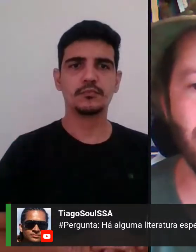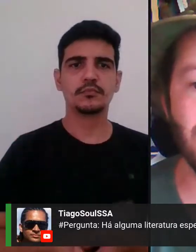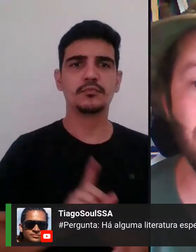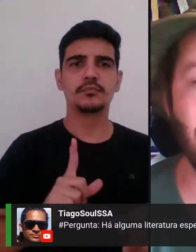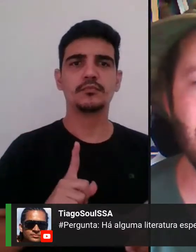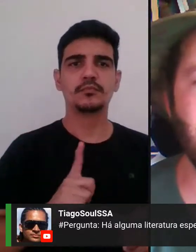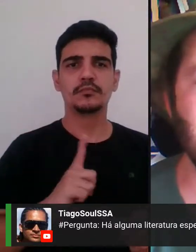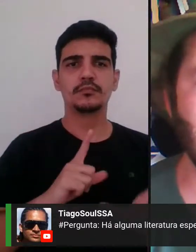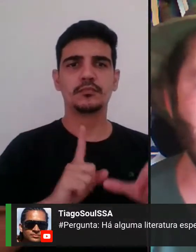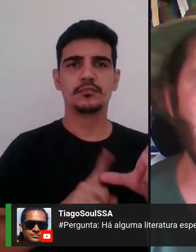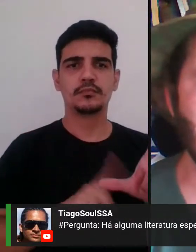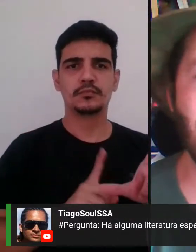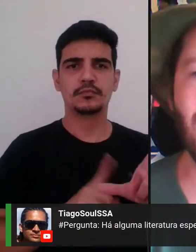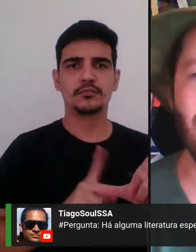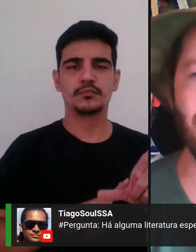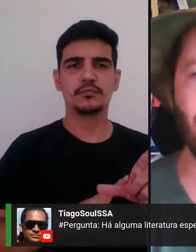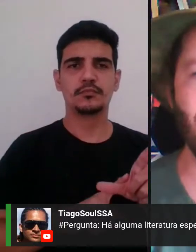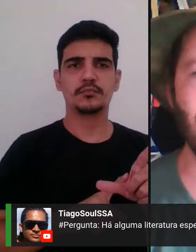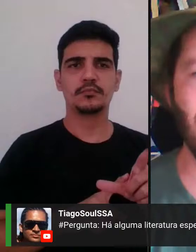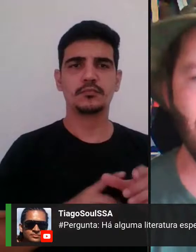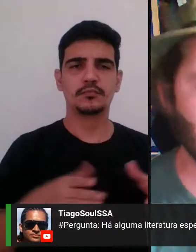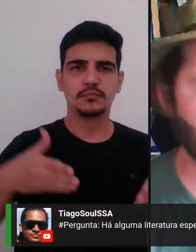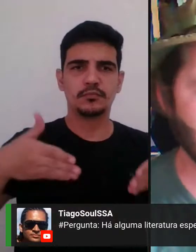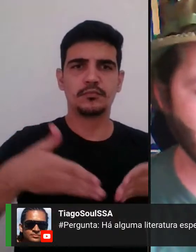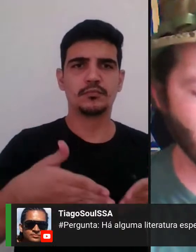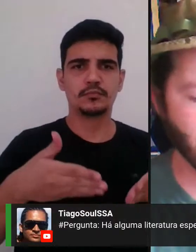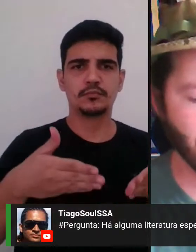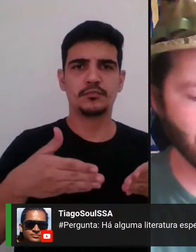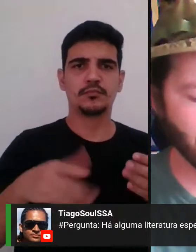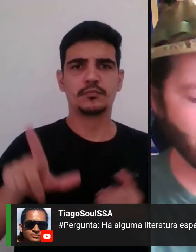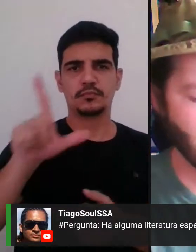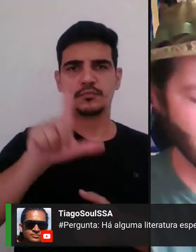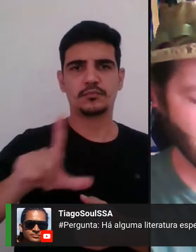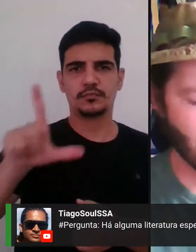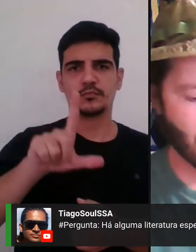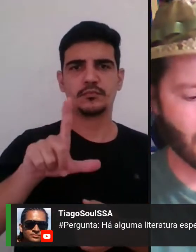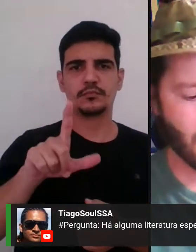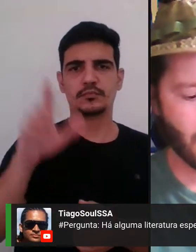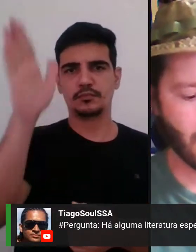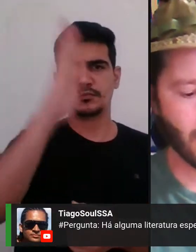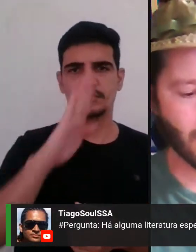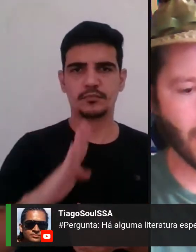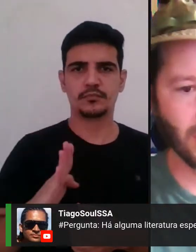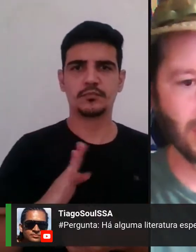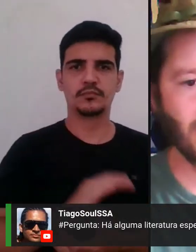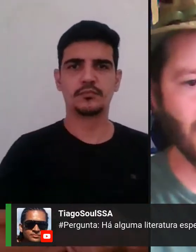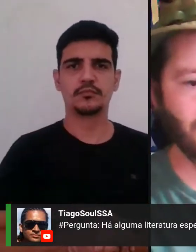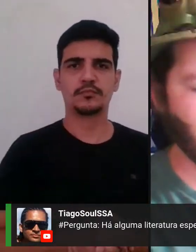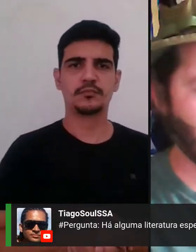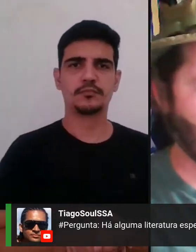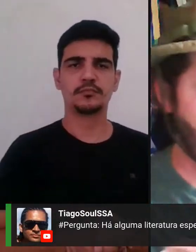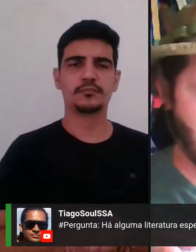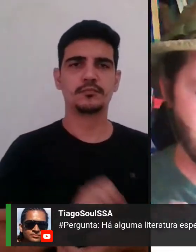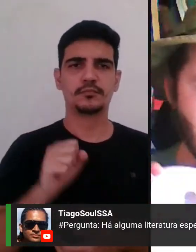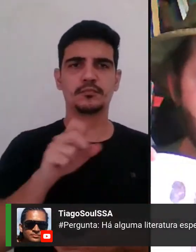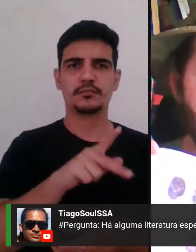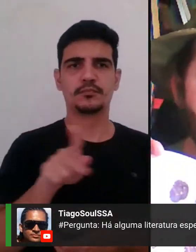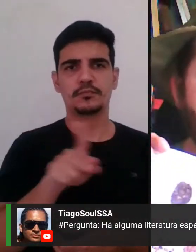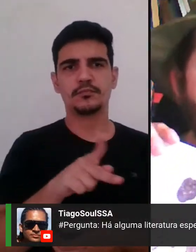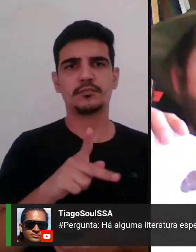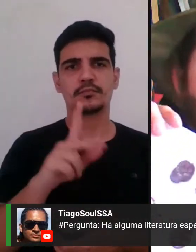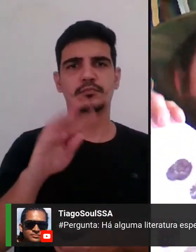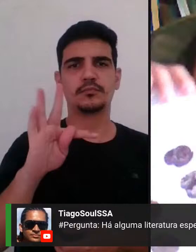de identificação para serpentes brasileiras? Será que é aquela pergunta, Larissa, que está aparecendo agora para mim? Acho que sim, professor. Acho que sim, né? Do Thiago, sim.